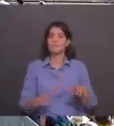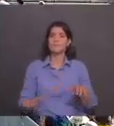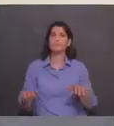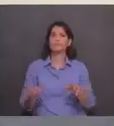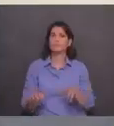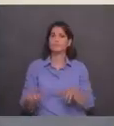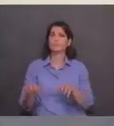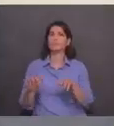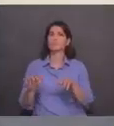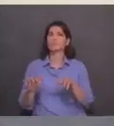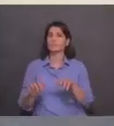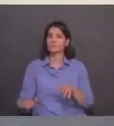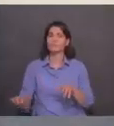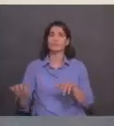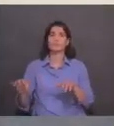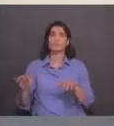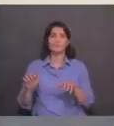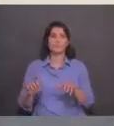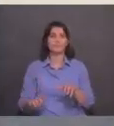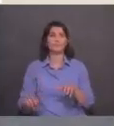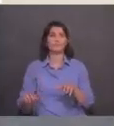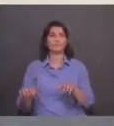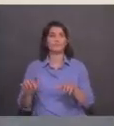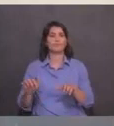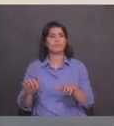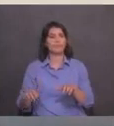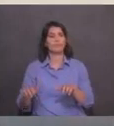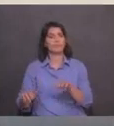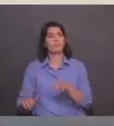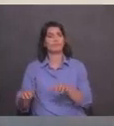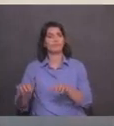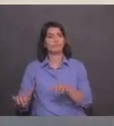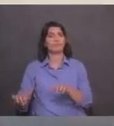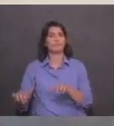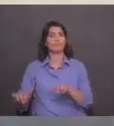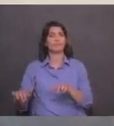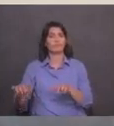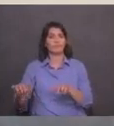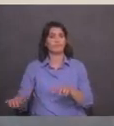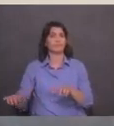Aleluia.